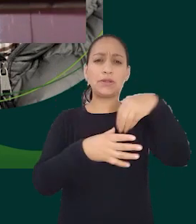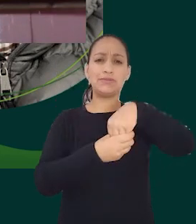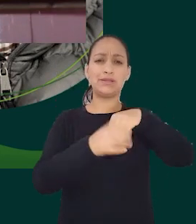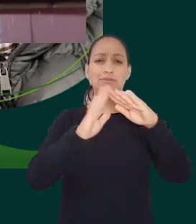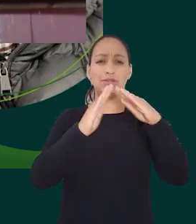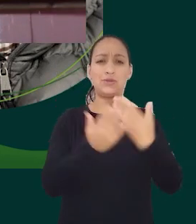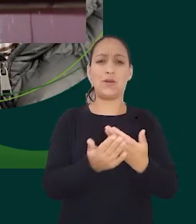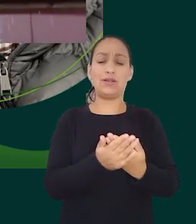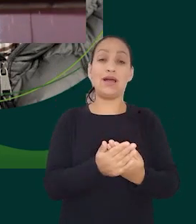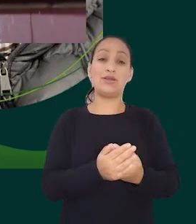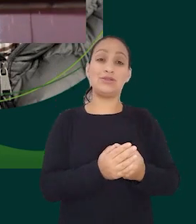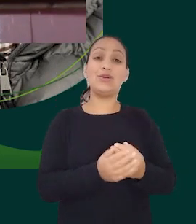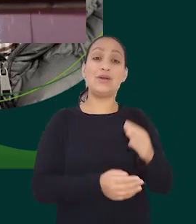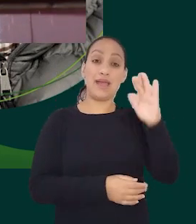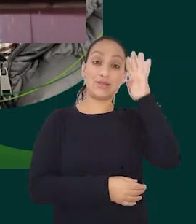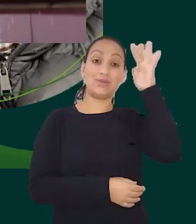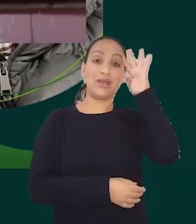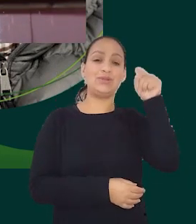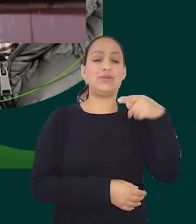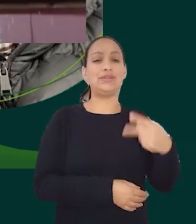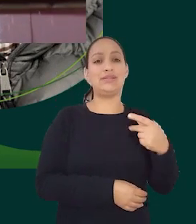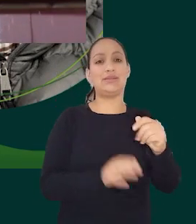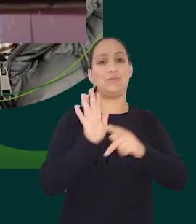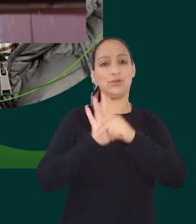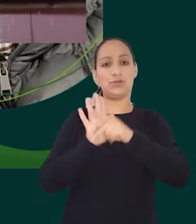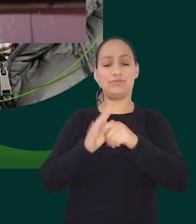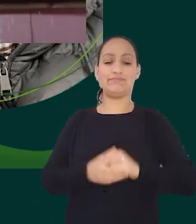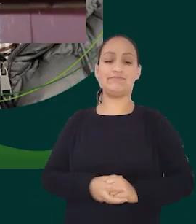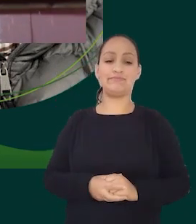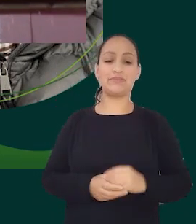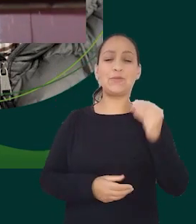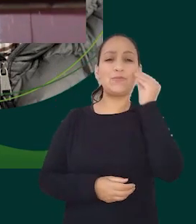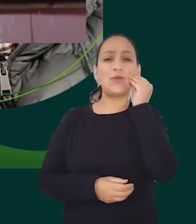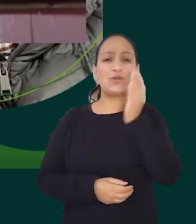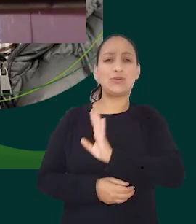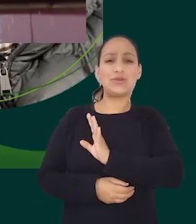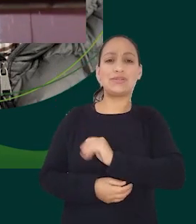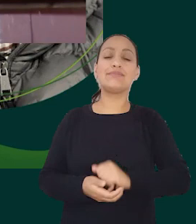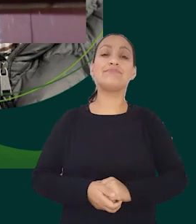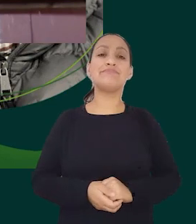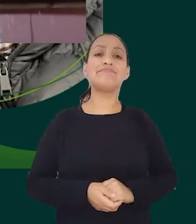teu coração. Beijão Pessoal, também. voltaremos, esperem